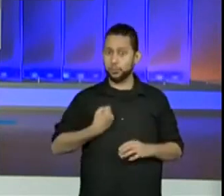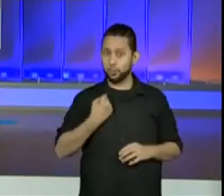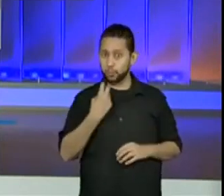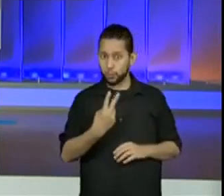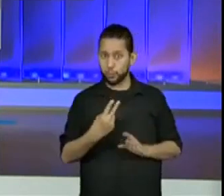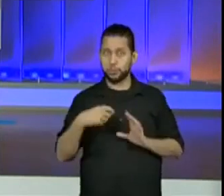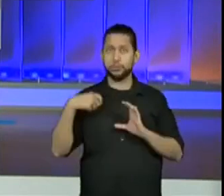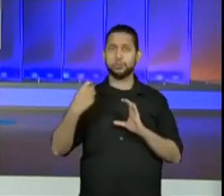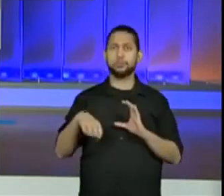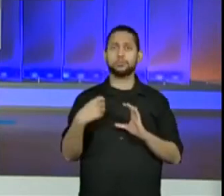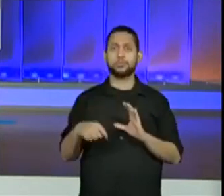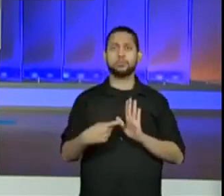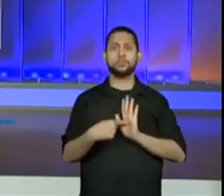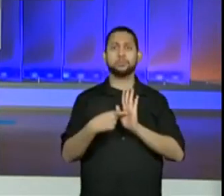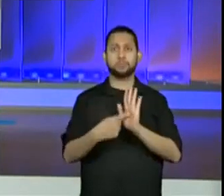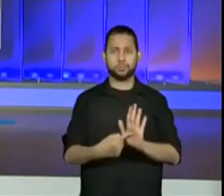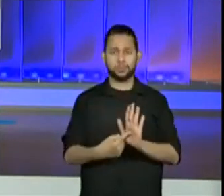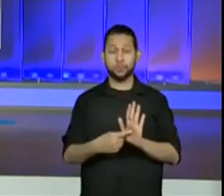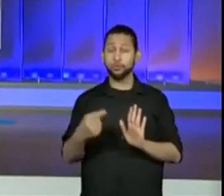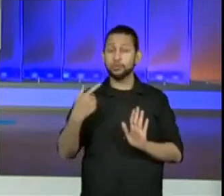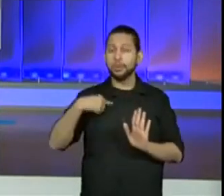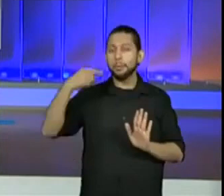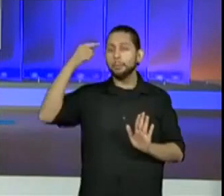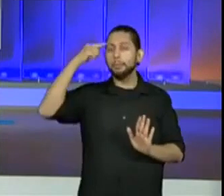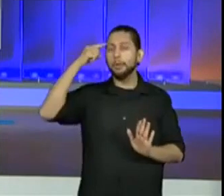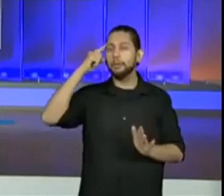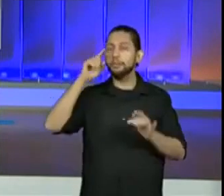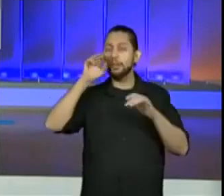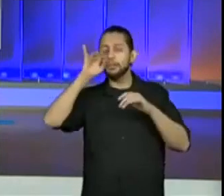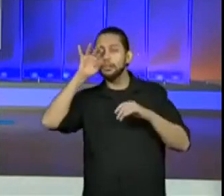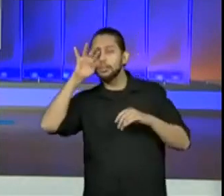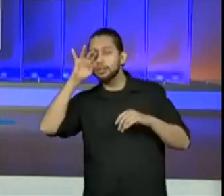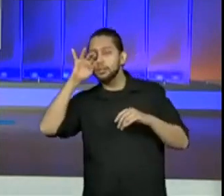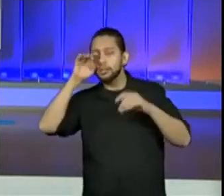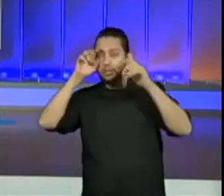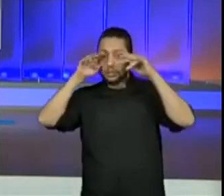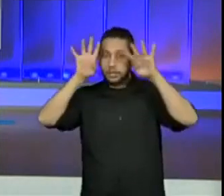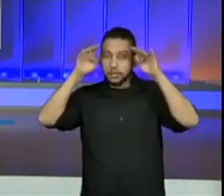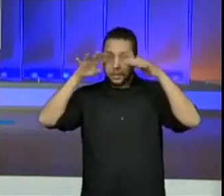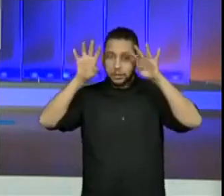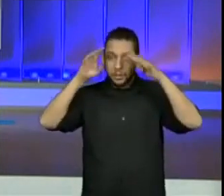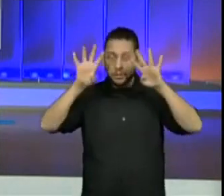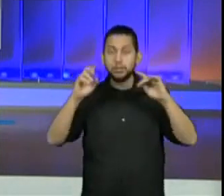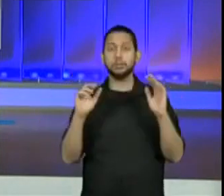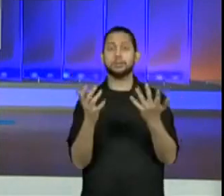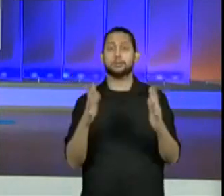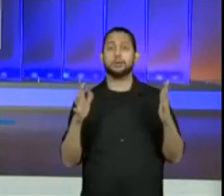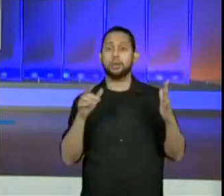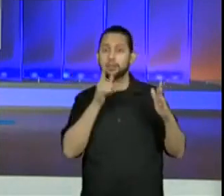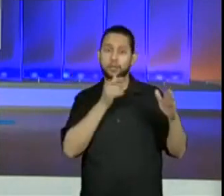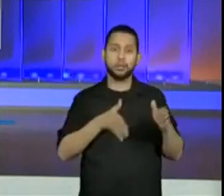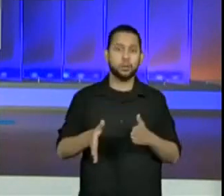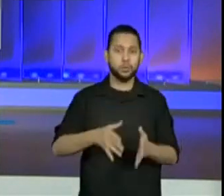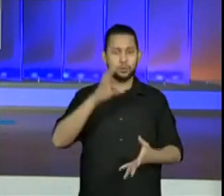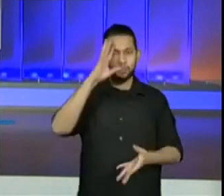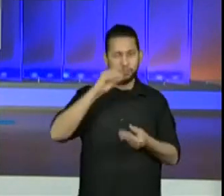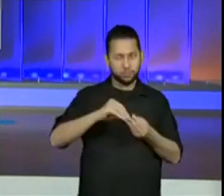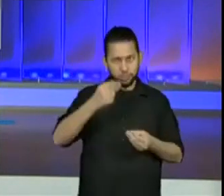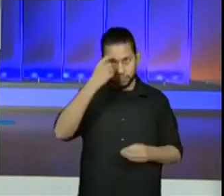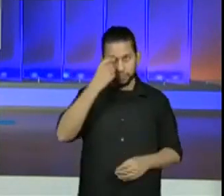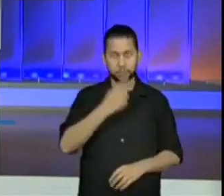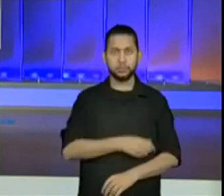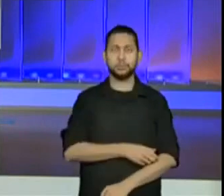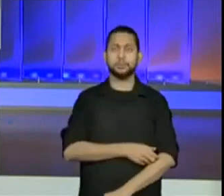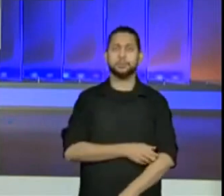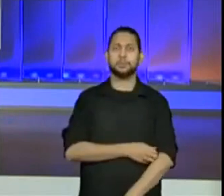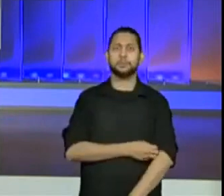2 e a gente já vai com essas ideias assistir ao vídeo com atenção.